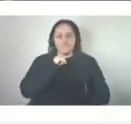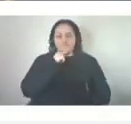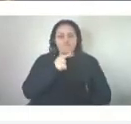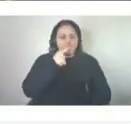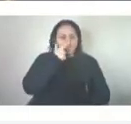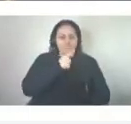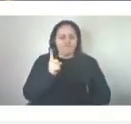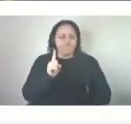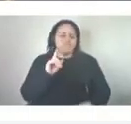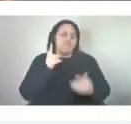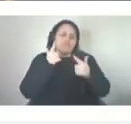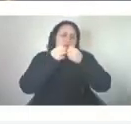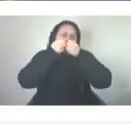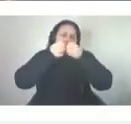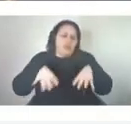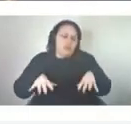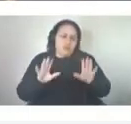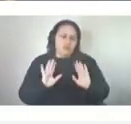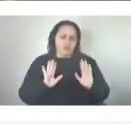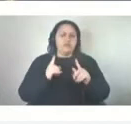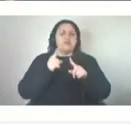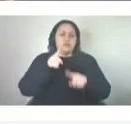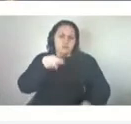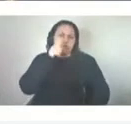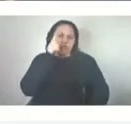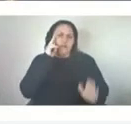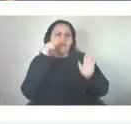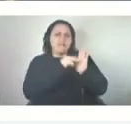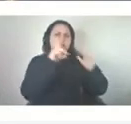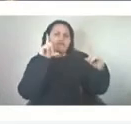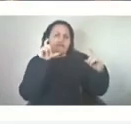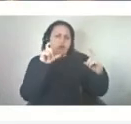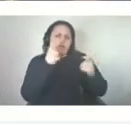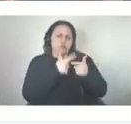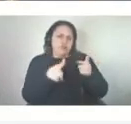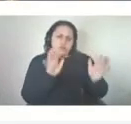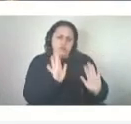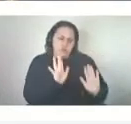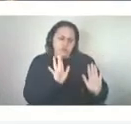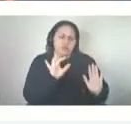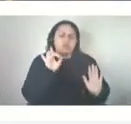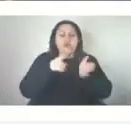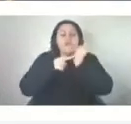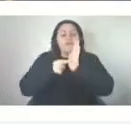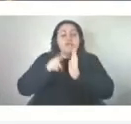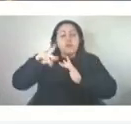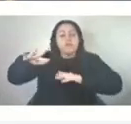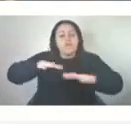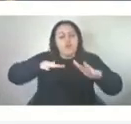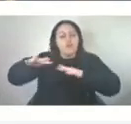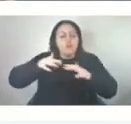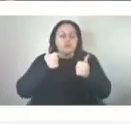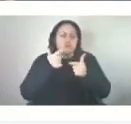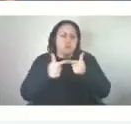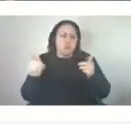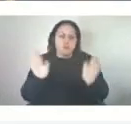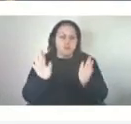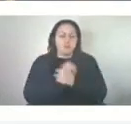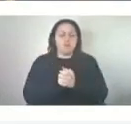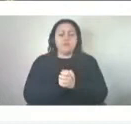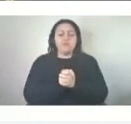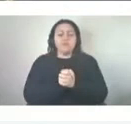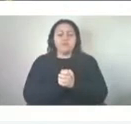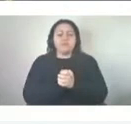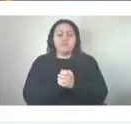vídeo, não vai se prejudicar, porque vocês vão conseguir ver a imagem, pelo menos a imagem estática. Bom, então, o boneco, que inicialmente era só para eu